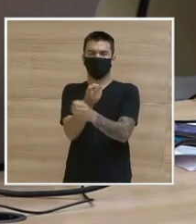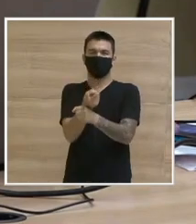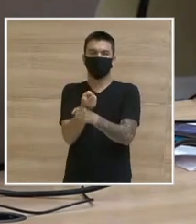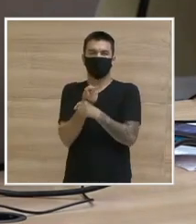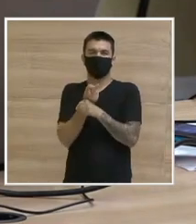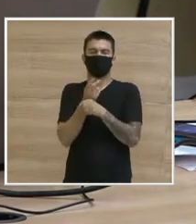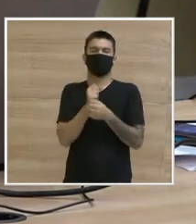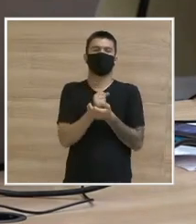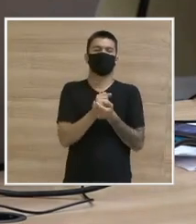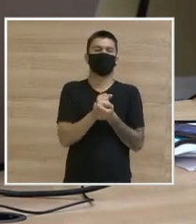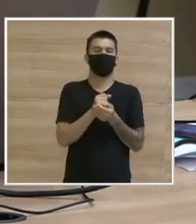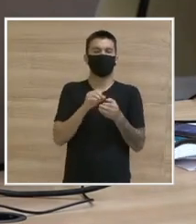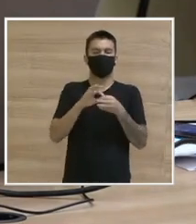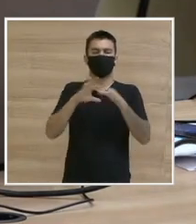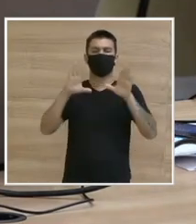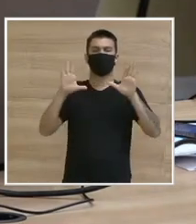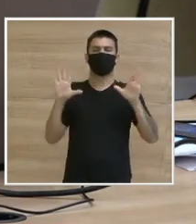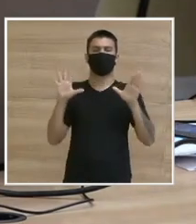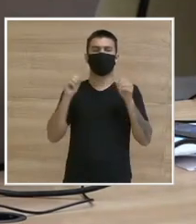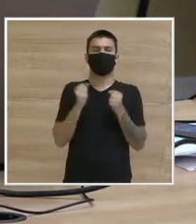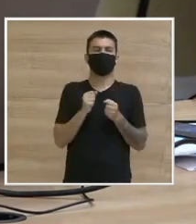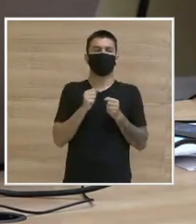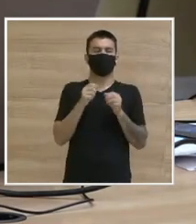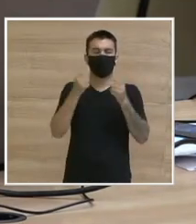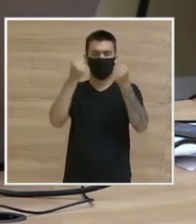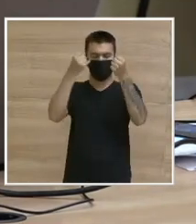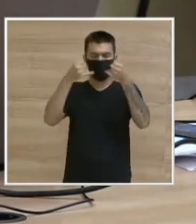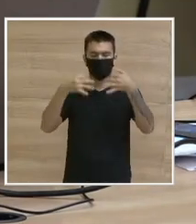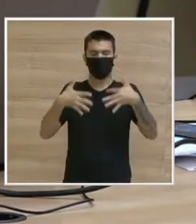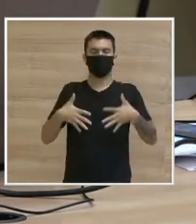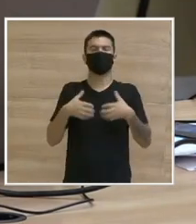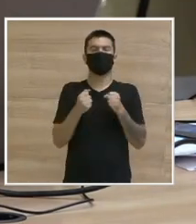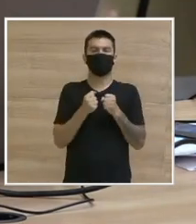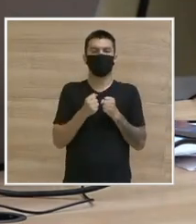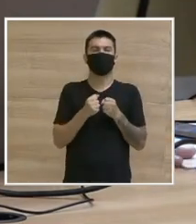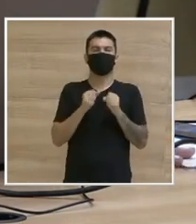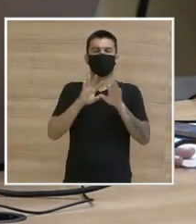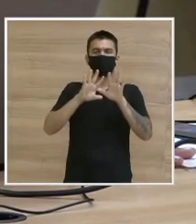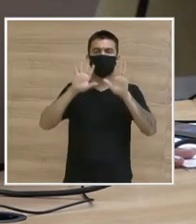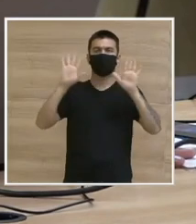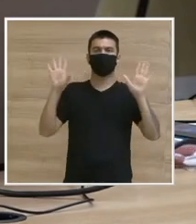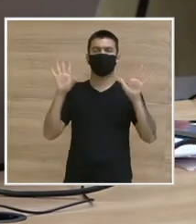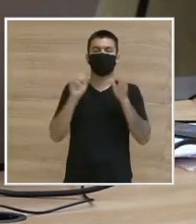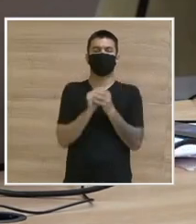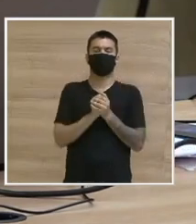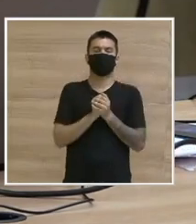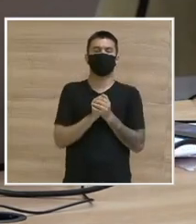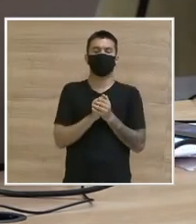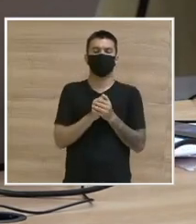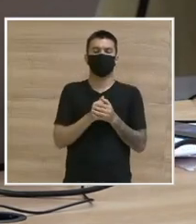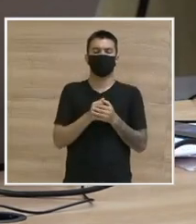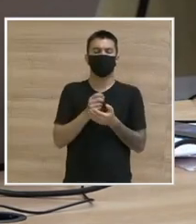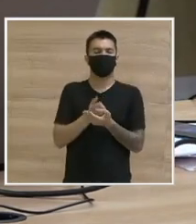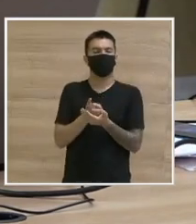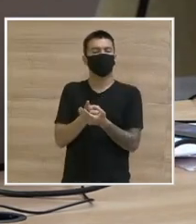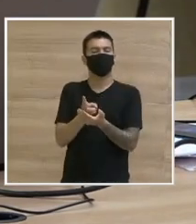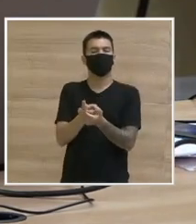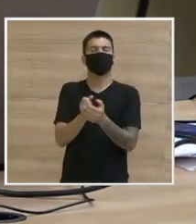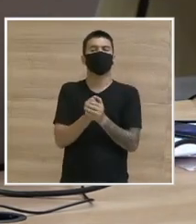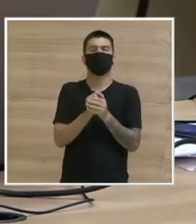foi claramente esclarecida e ficou bem claro de que o fato, então, já